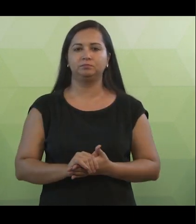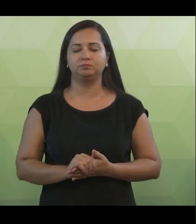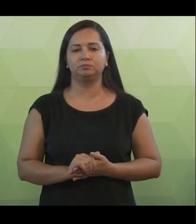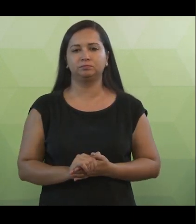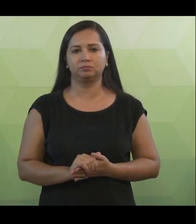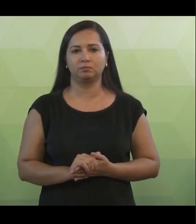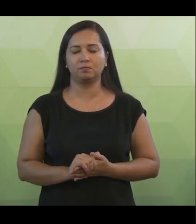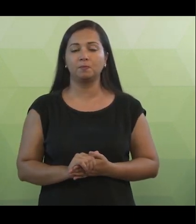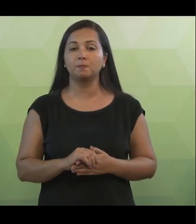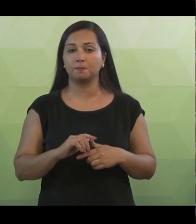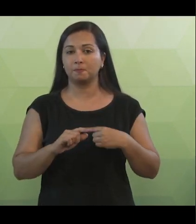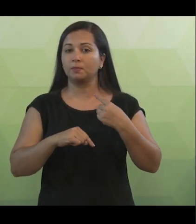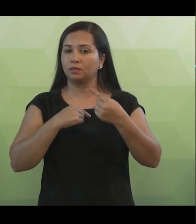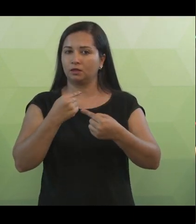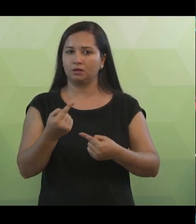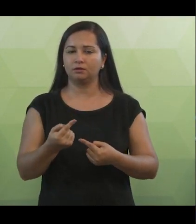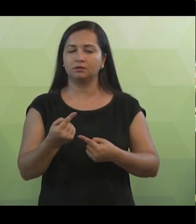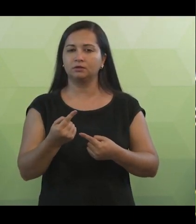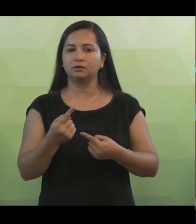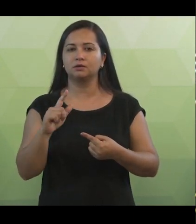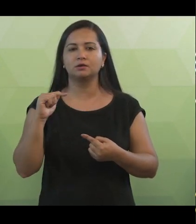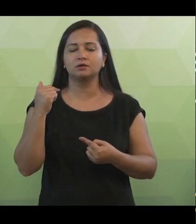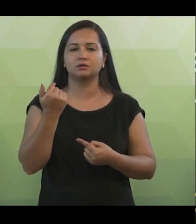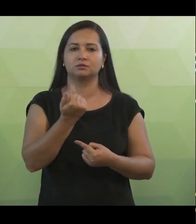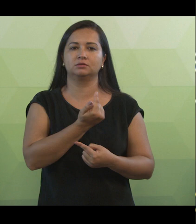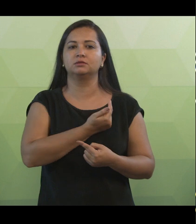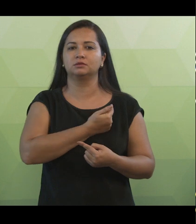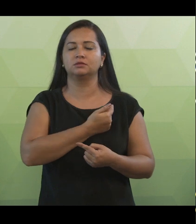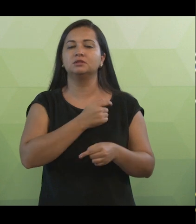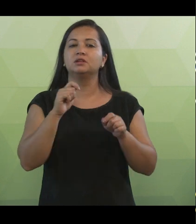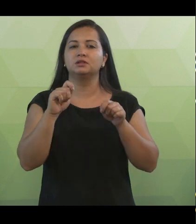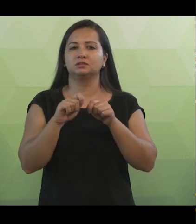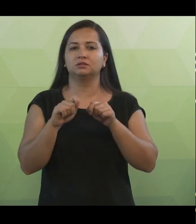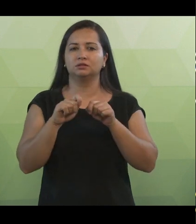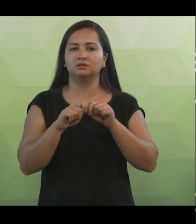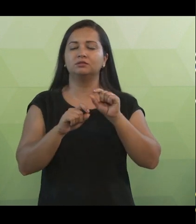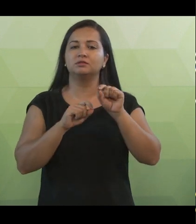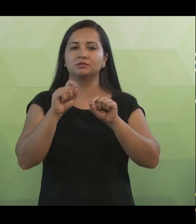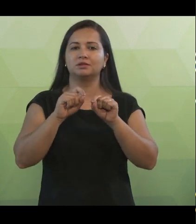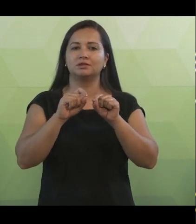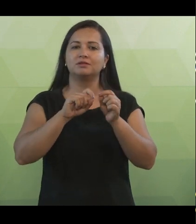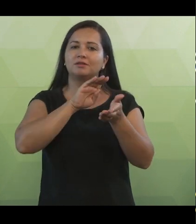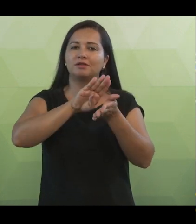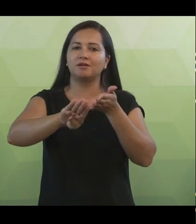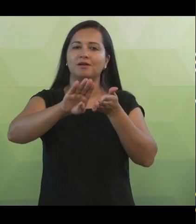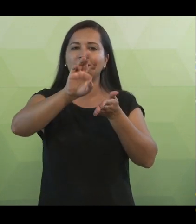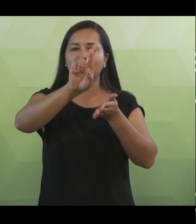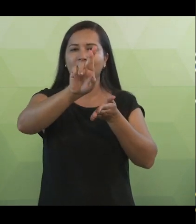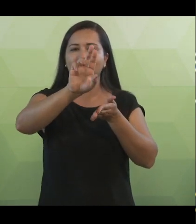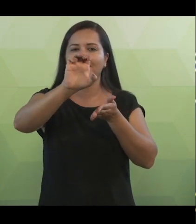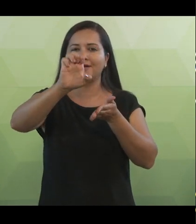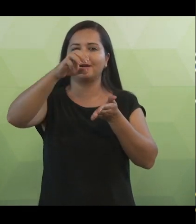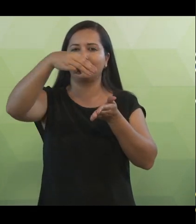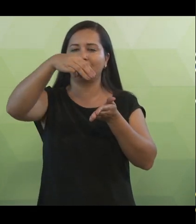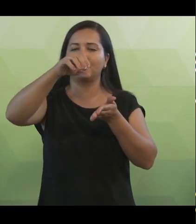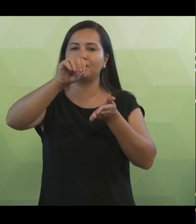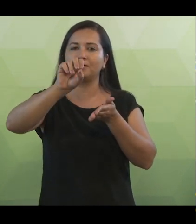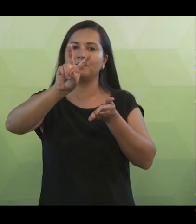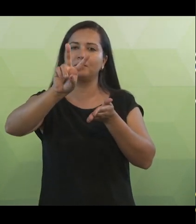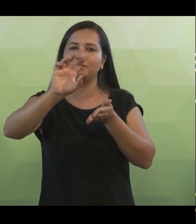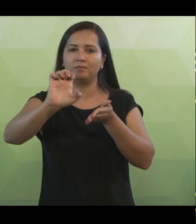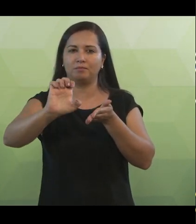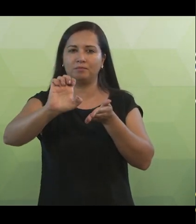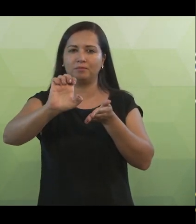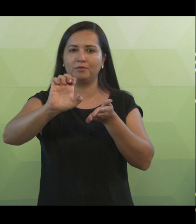Em seguida, a gente chama a função remove do arquivo database.php,